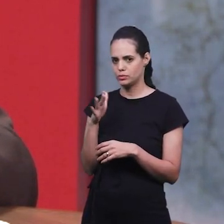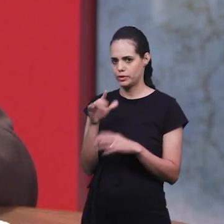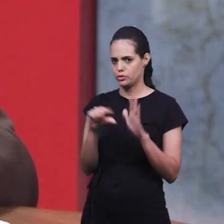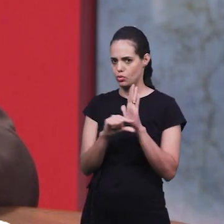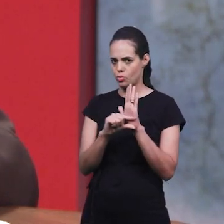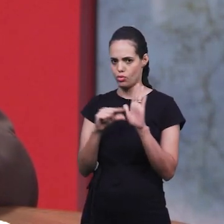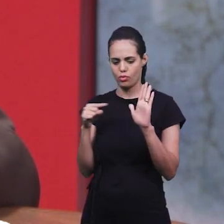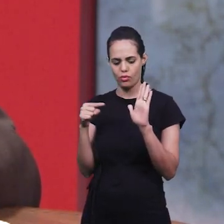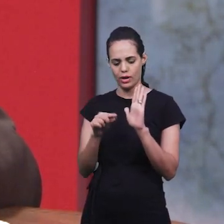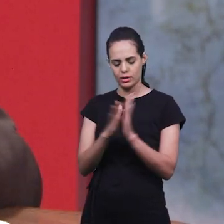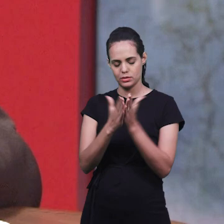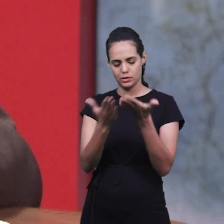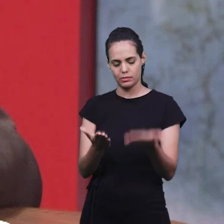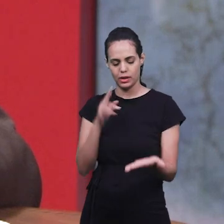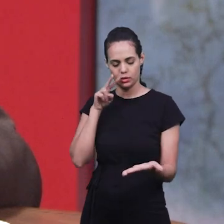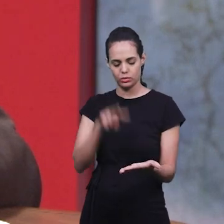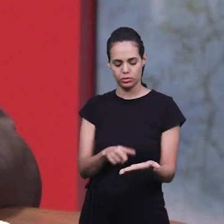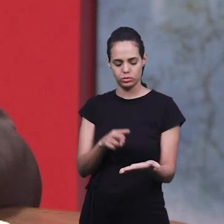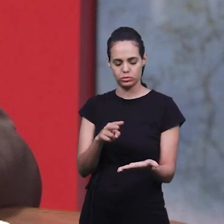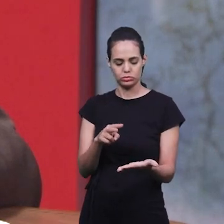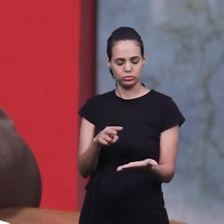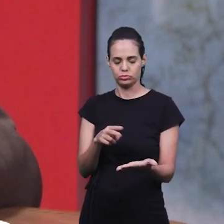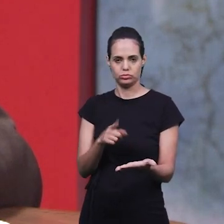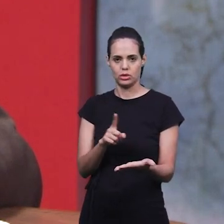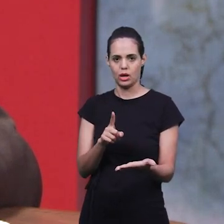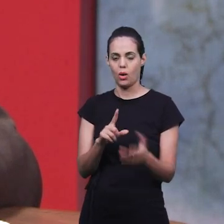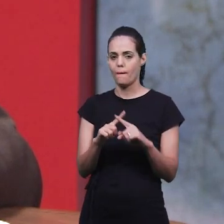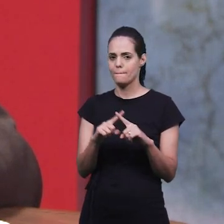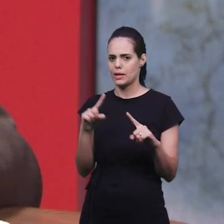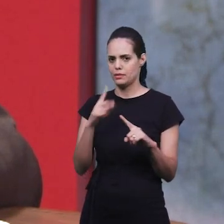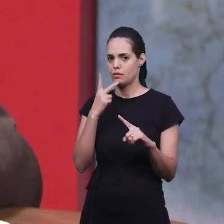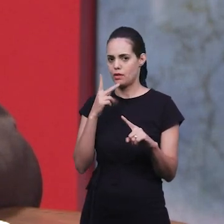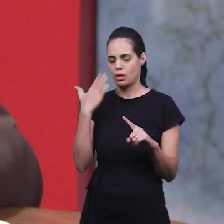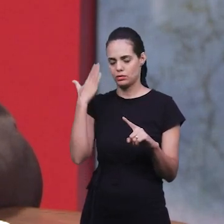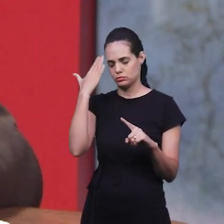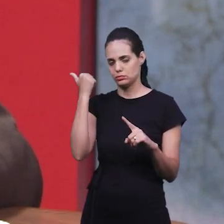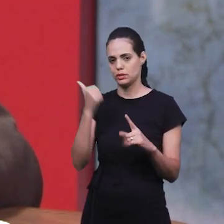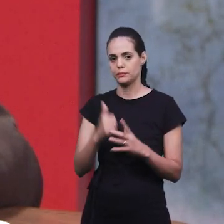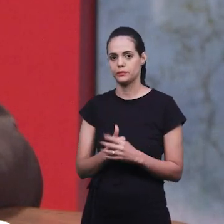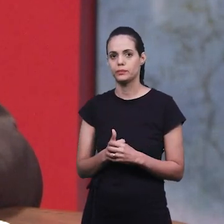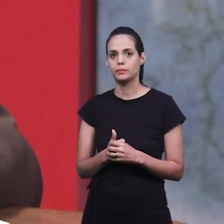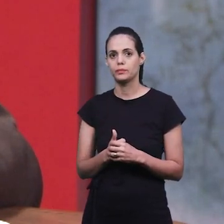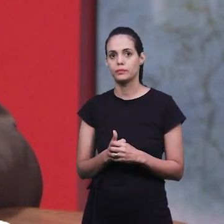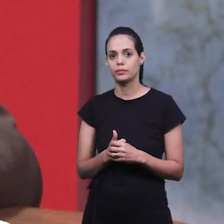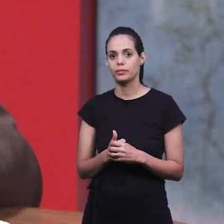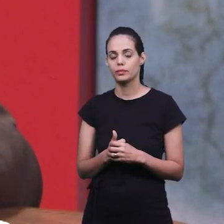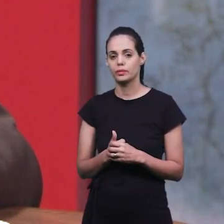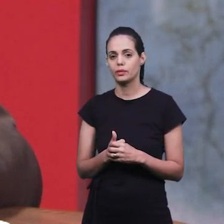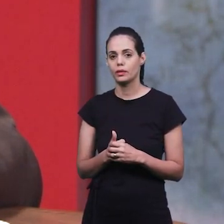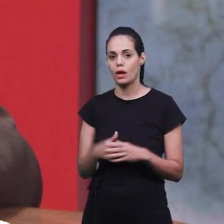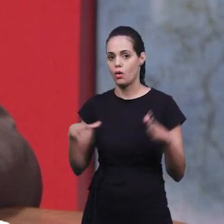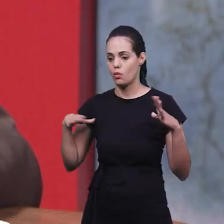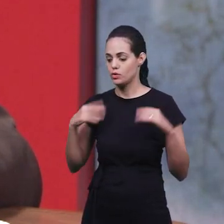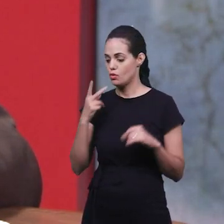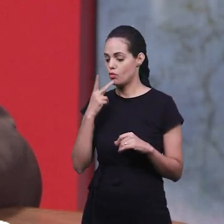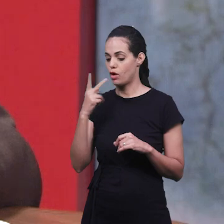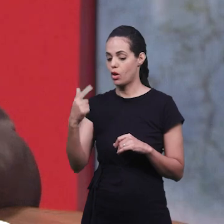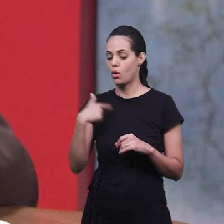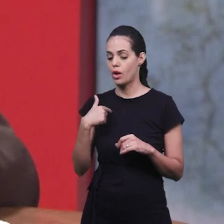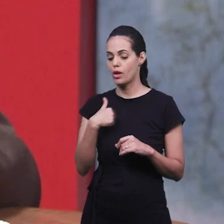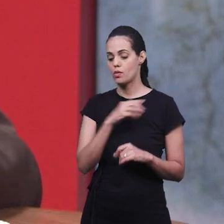aproximadamente, que eu não estou com o verso aberto aqui, né? Por esse tempo eu